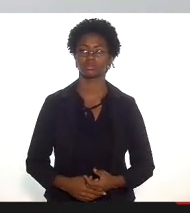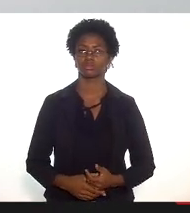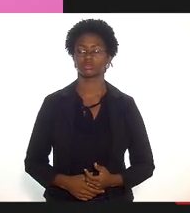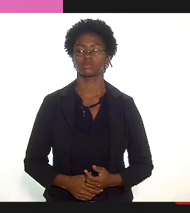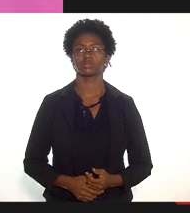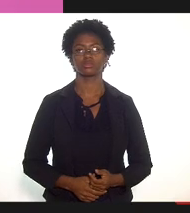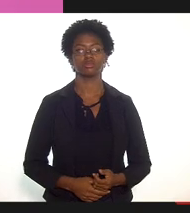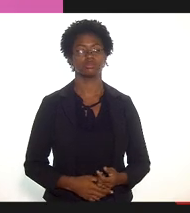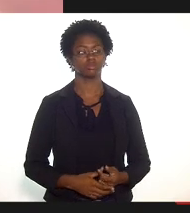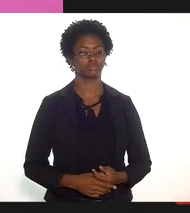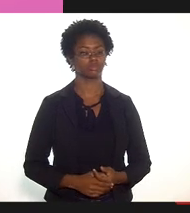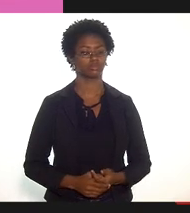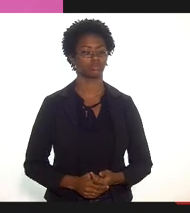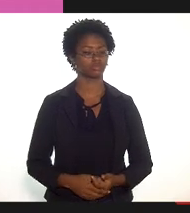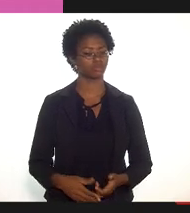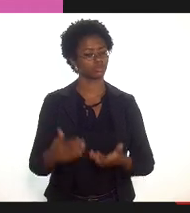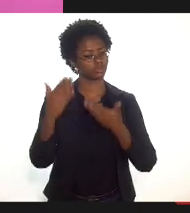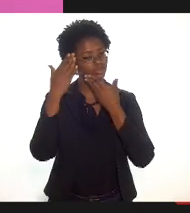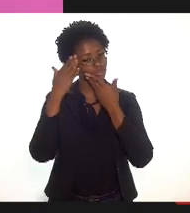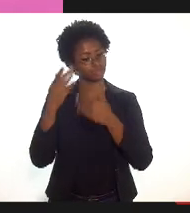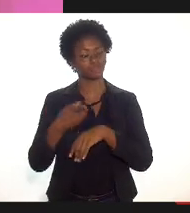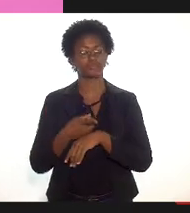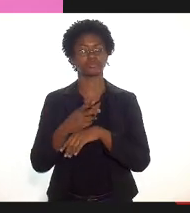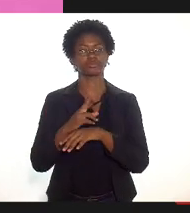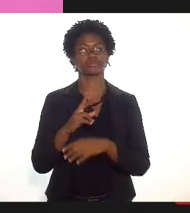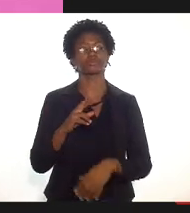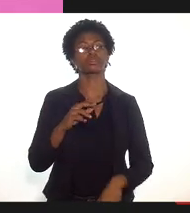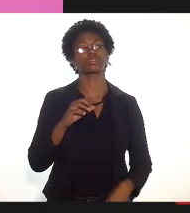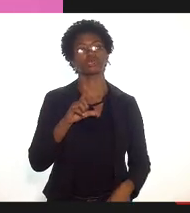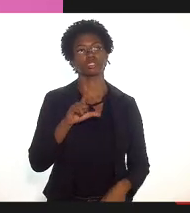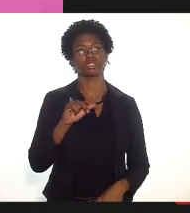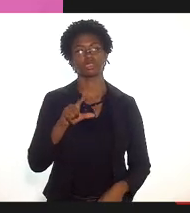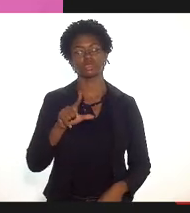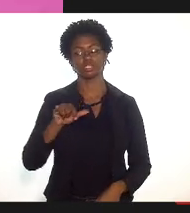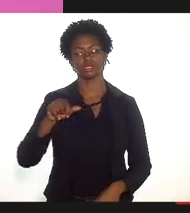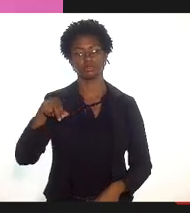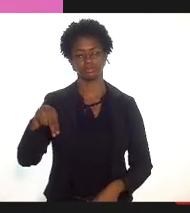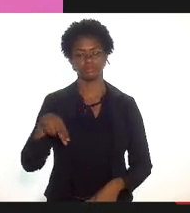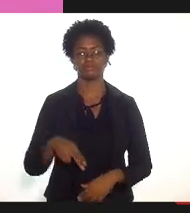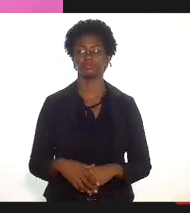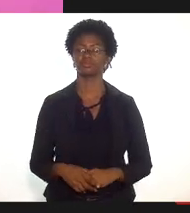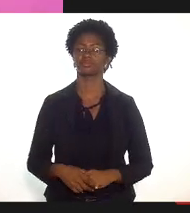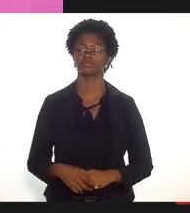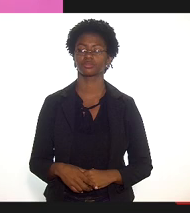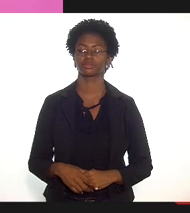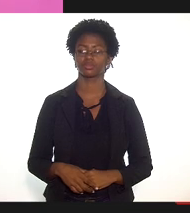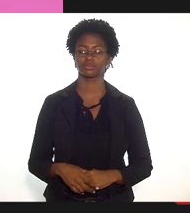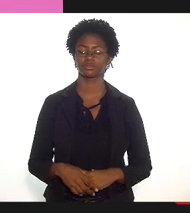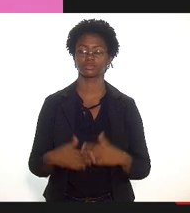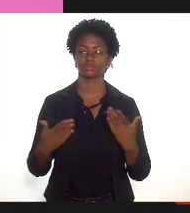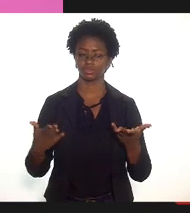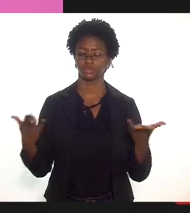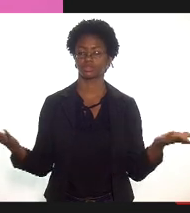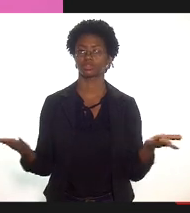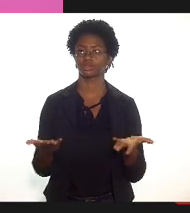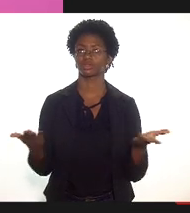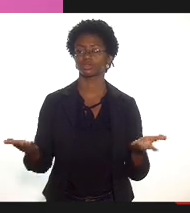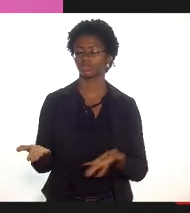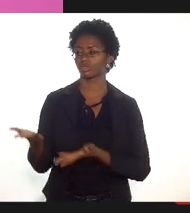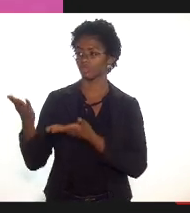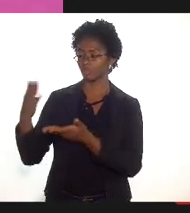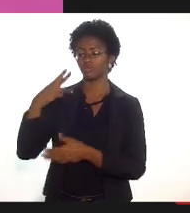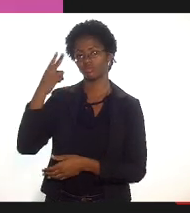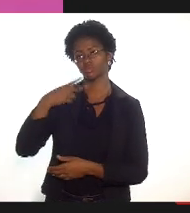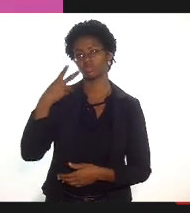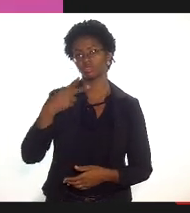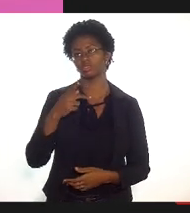obrigado, doutora Lilian Berg, pelas suas palavras. Eu queria, então, passar a palavra para o vereador